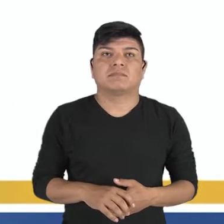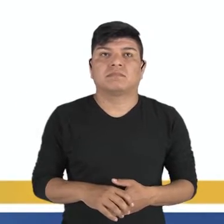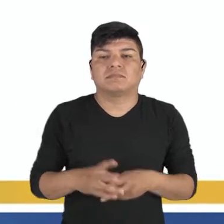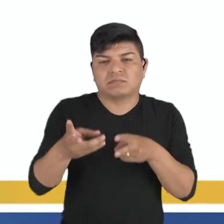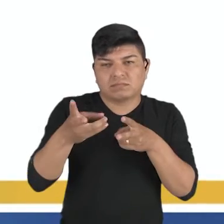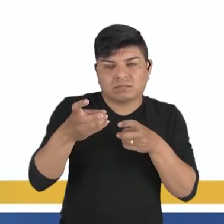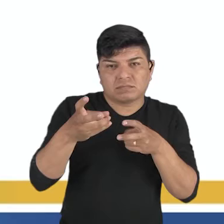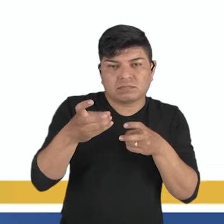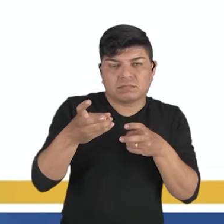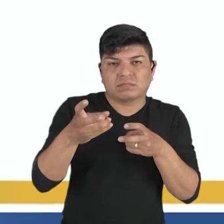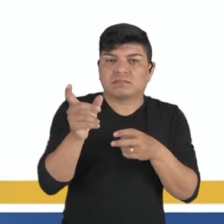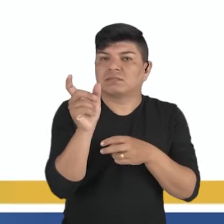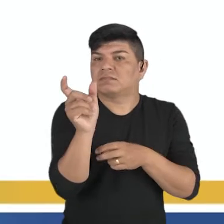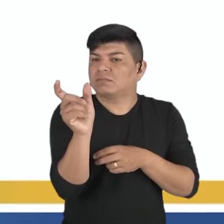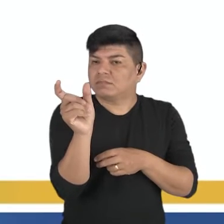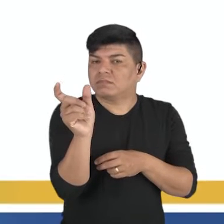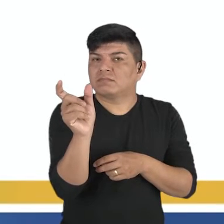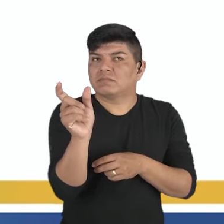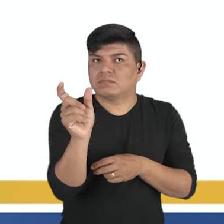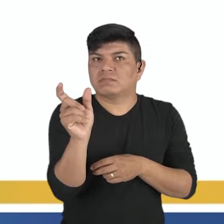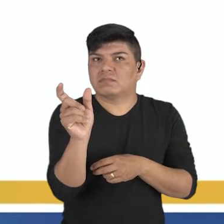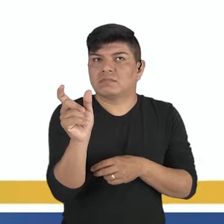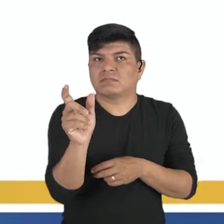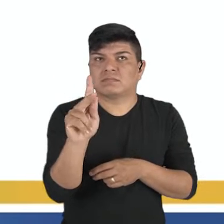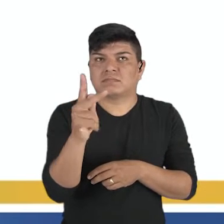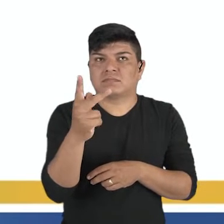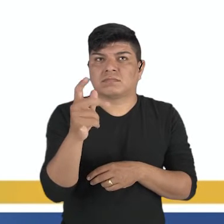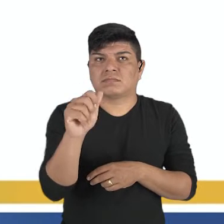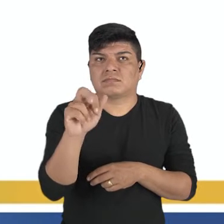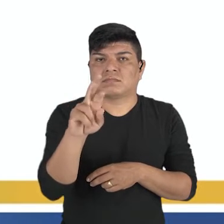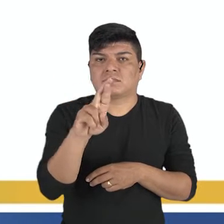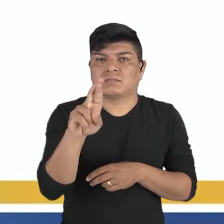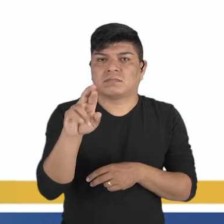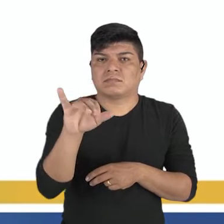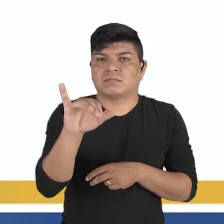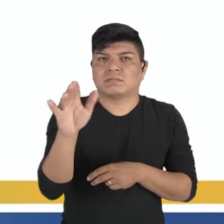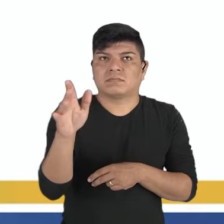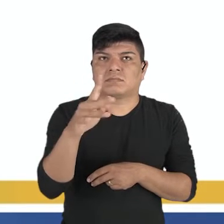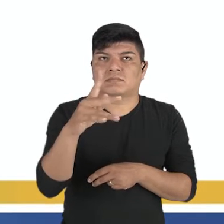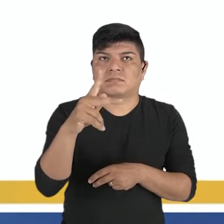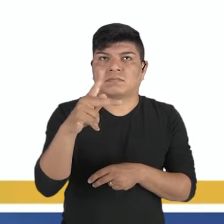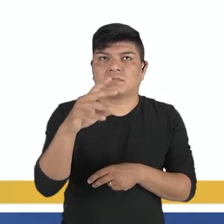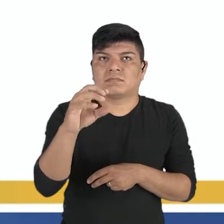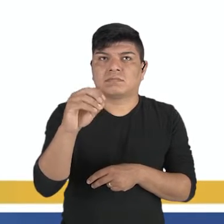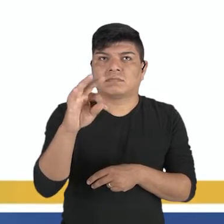identificado essa palavrinha aí, Harry Potter, né?